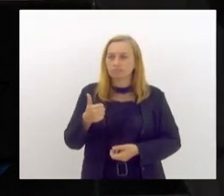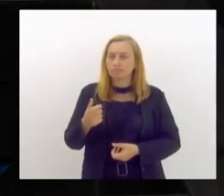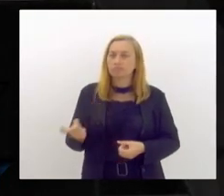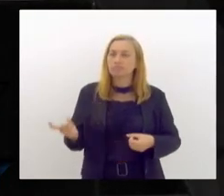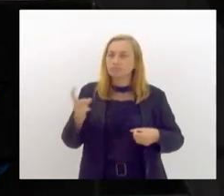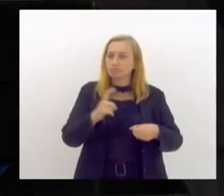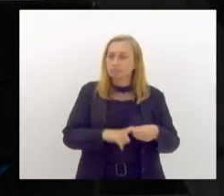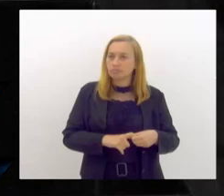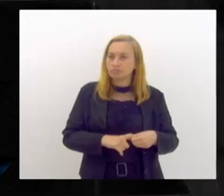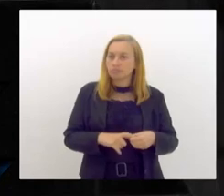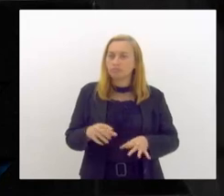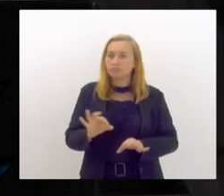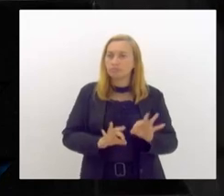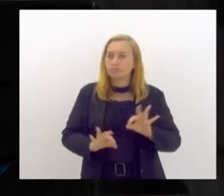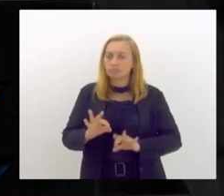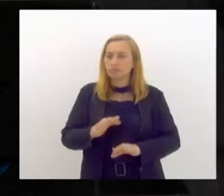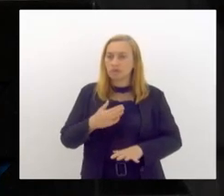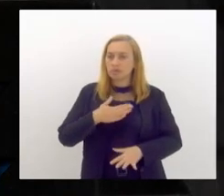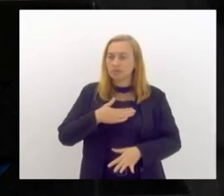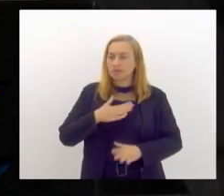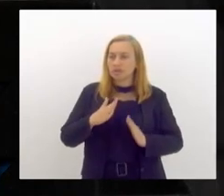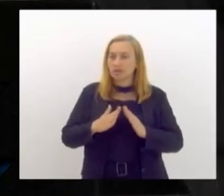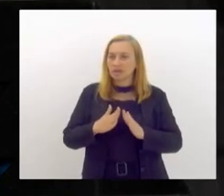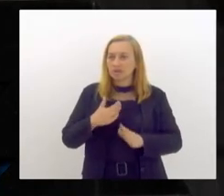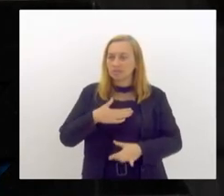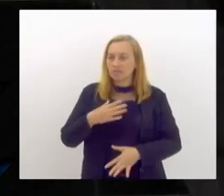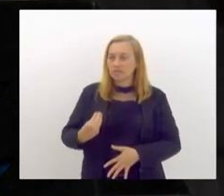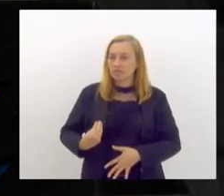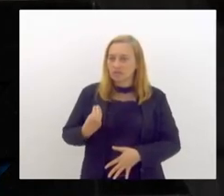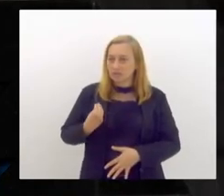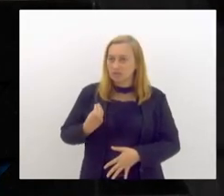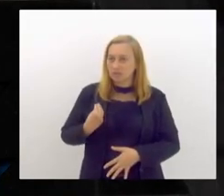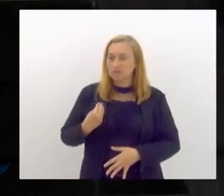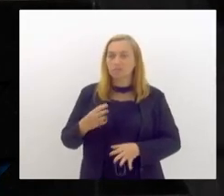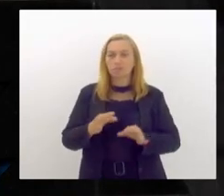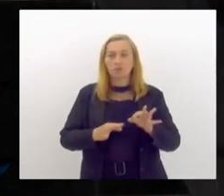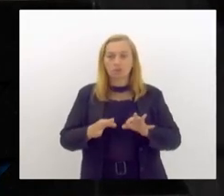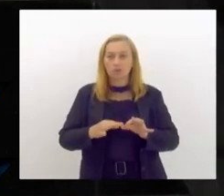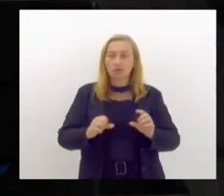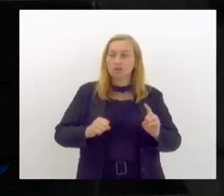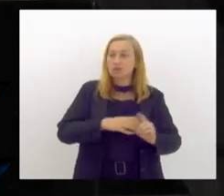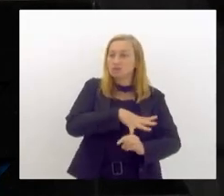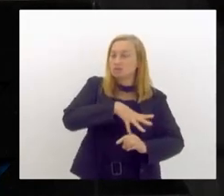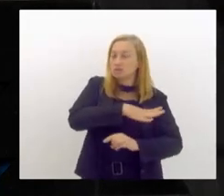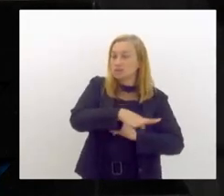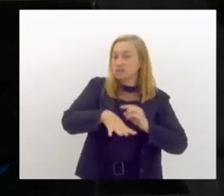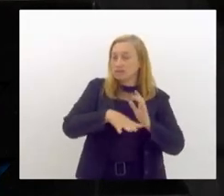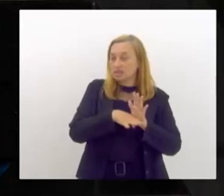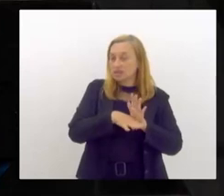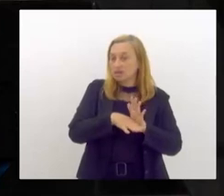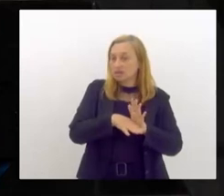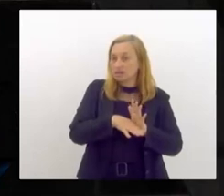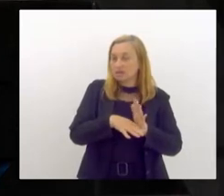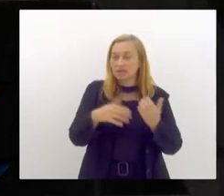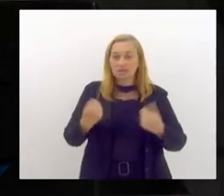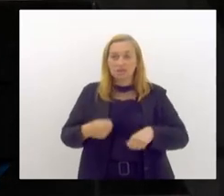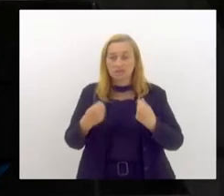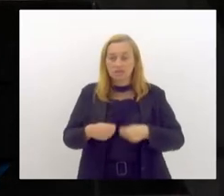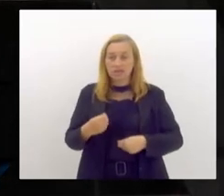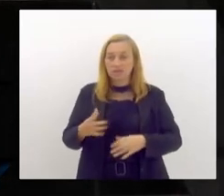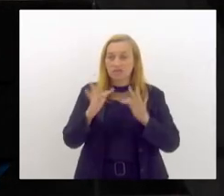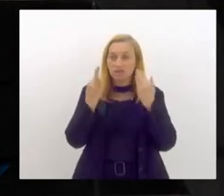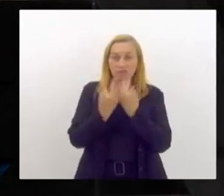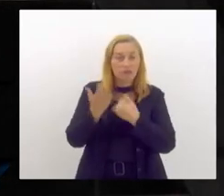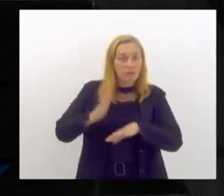do programa Minha Casa Minha Vida, programa social que atende a demanda de famílias mais